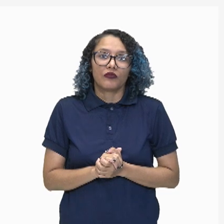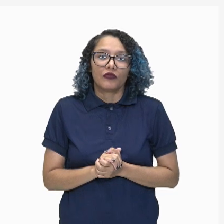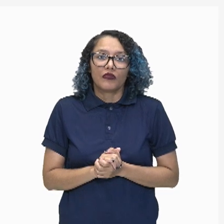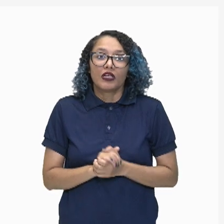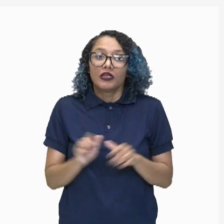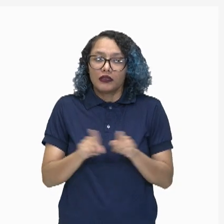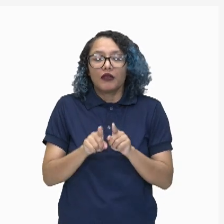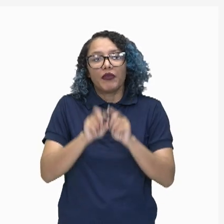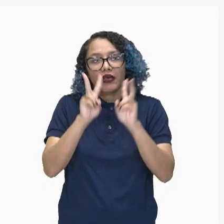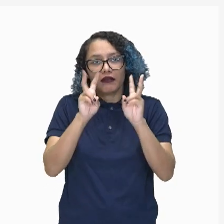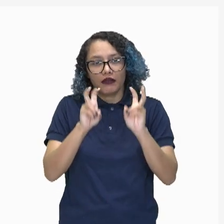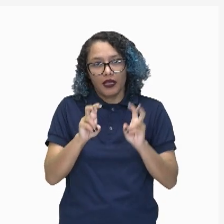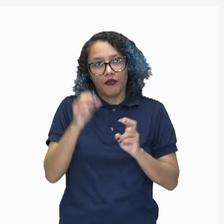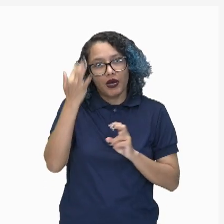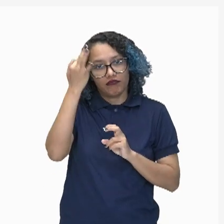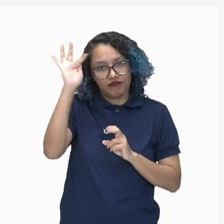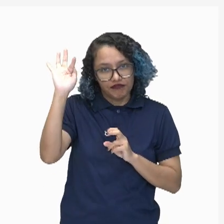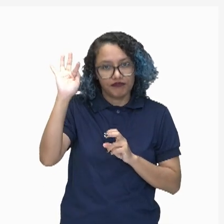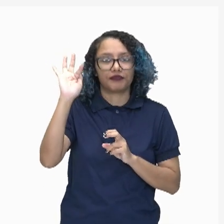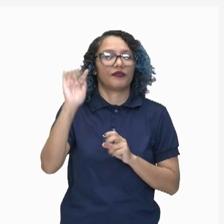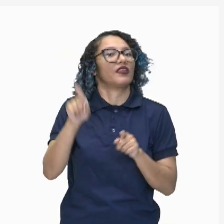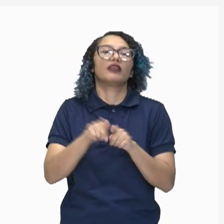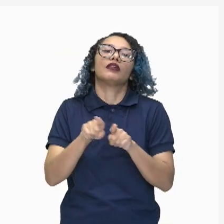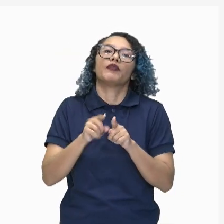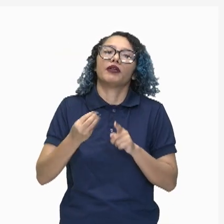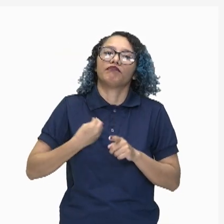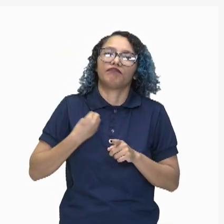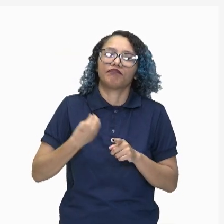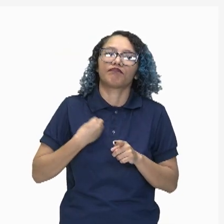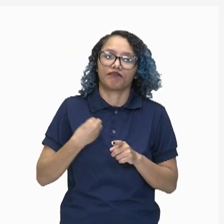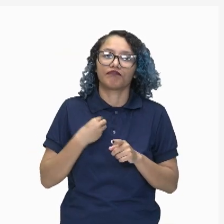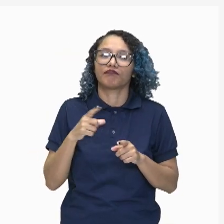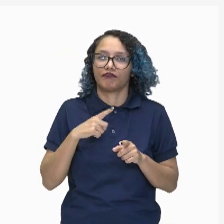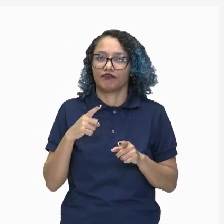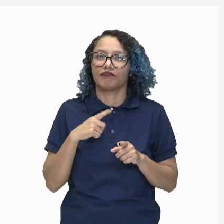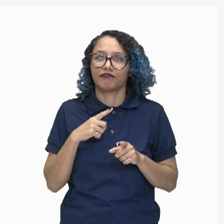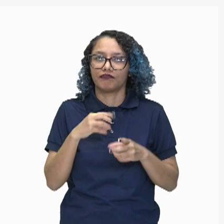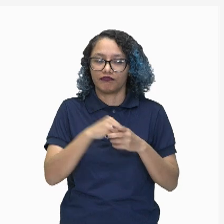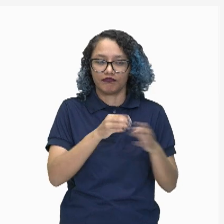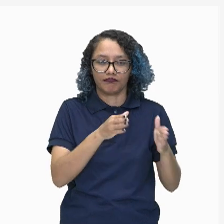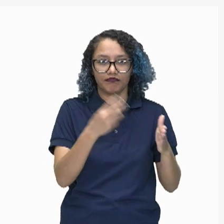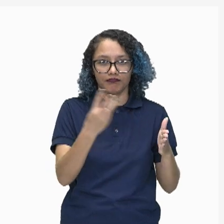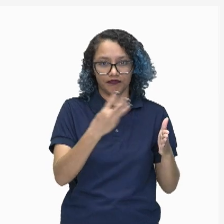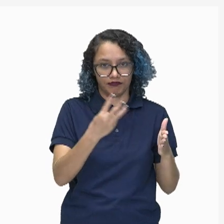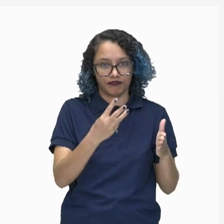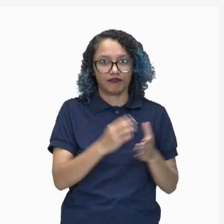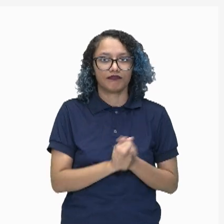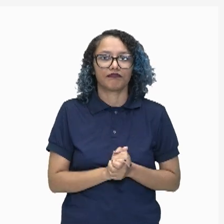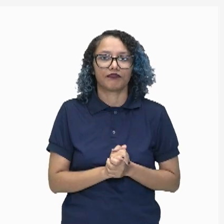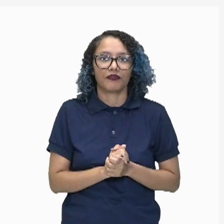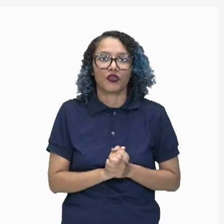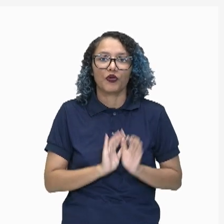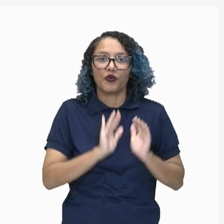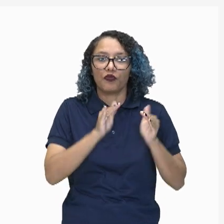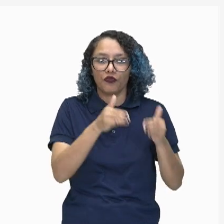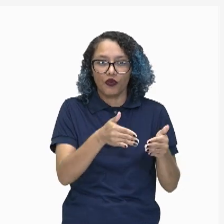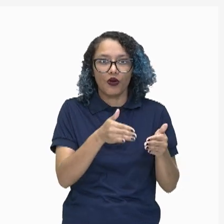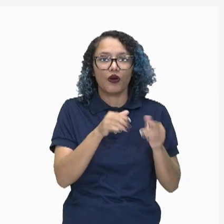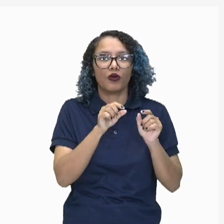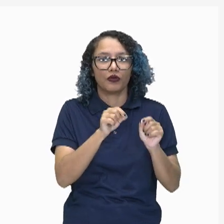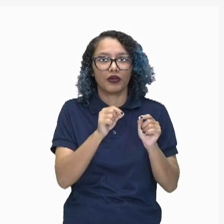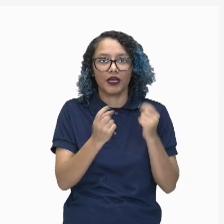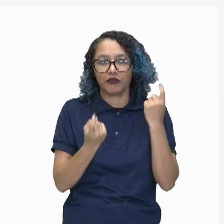Alguns temas filosóficos e existenciais, a geração de 45 trouxe para a literatura brasileira uma preocupação com questões filosóficas